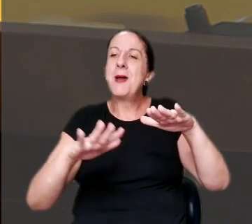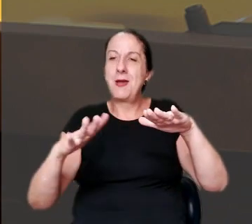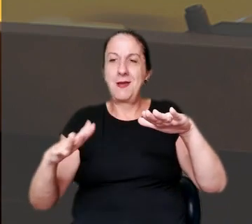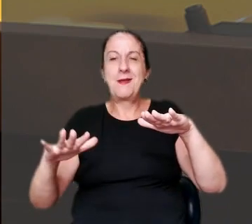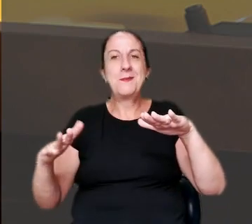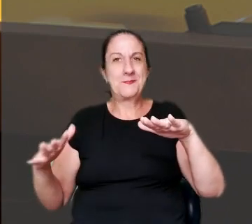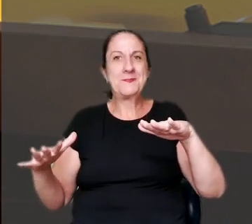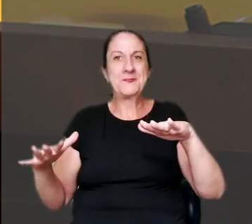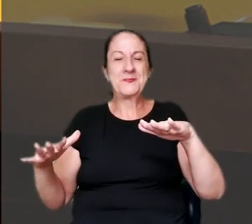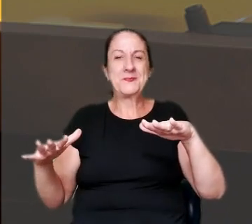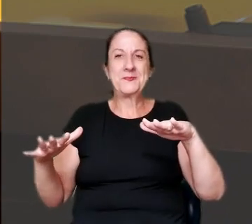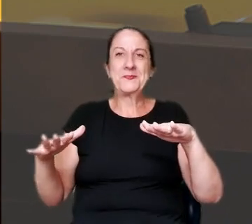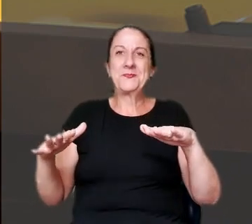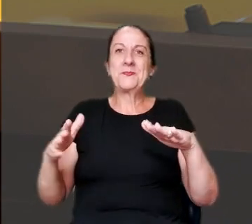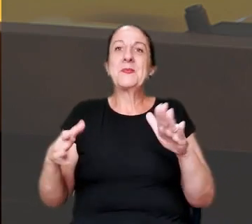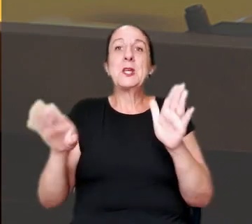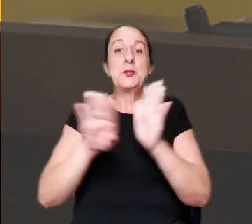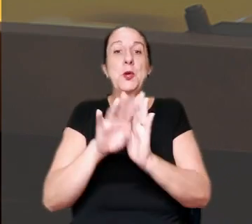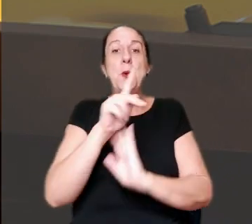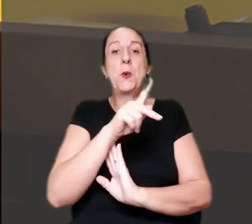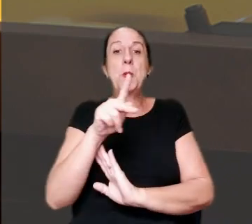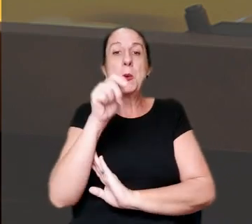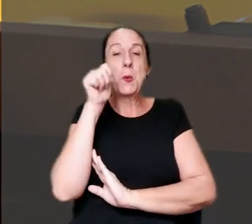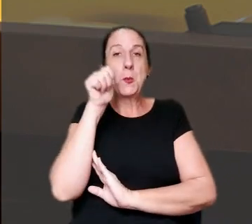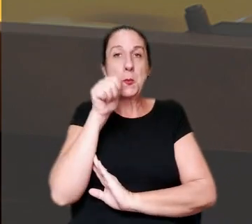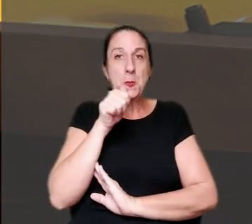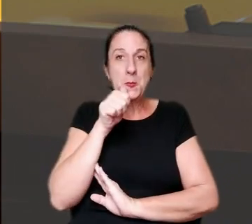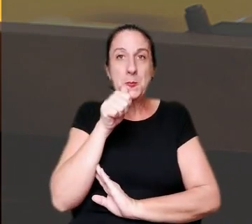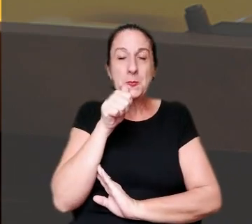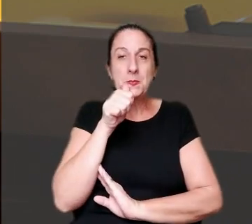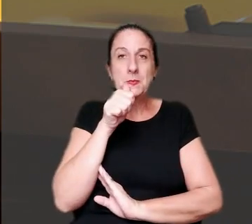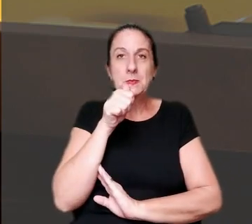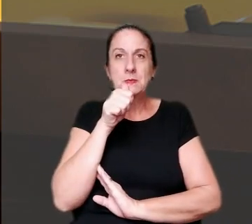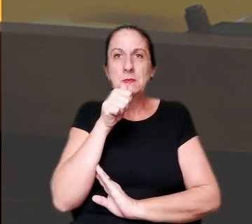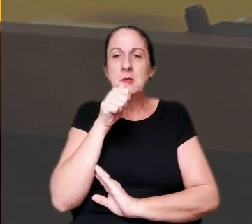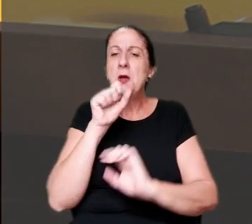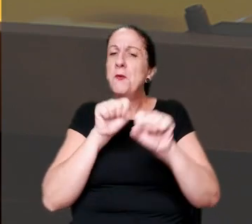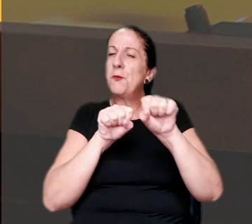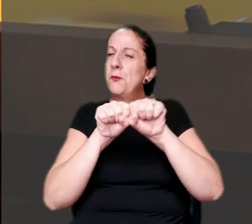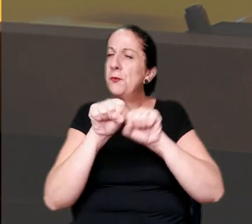da praia, na beira-mar. E chegou uma professora